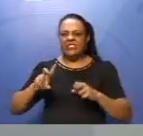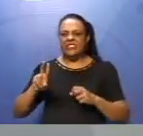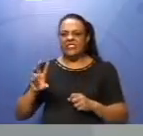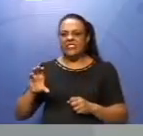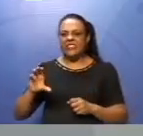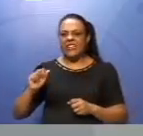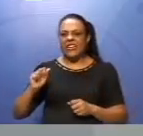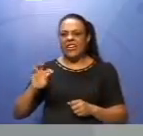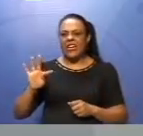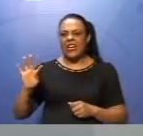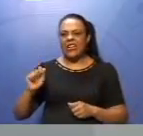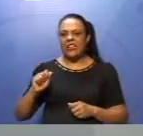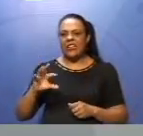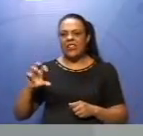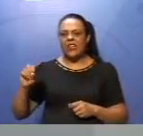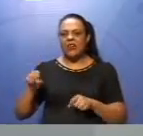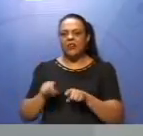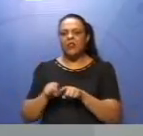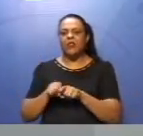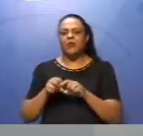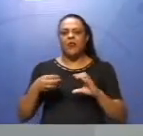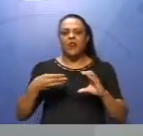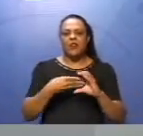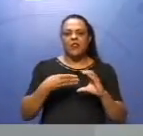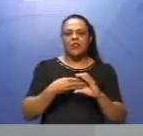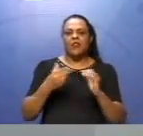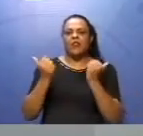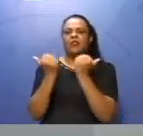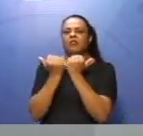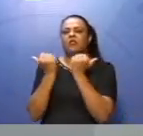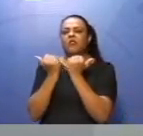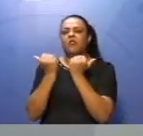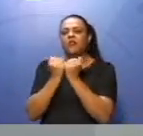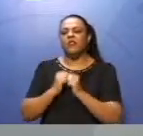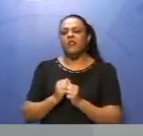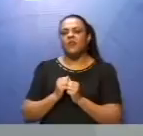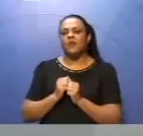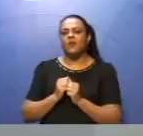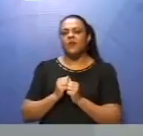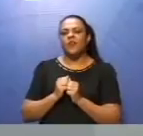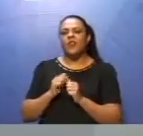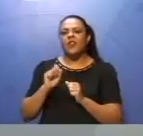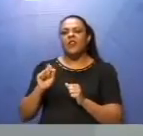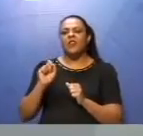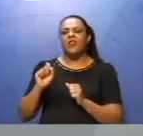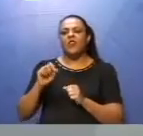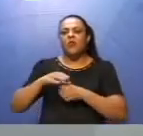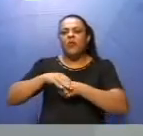de defesa e também outras substâncias que vão desencadear um processo inflamatório.